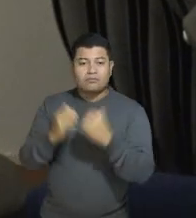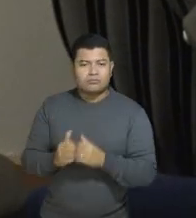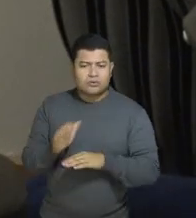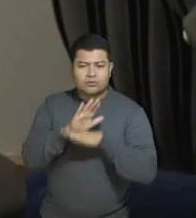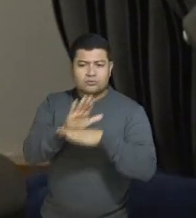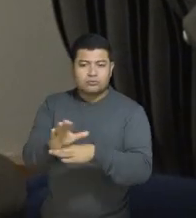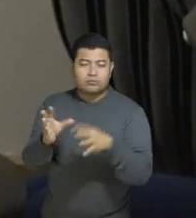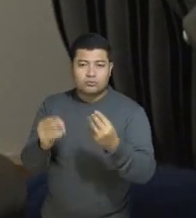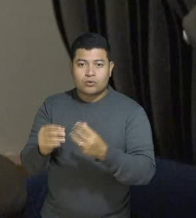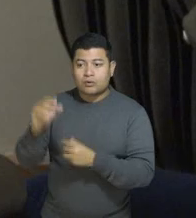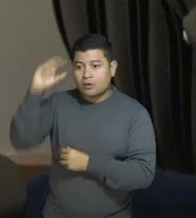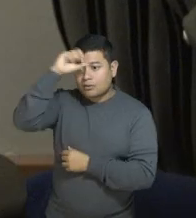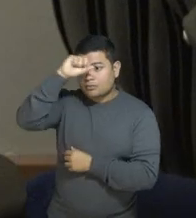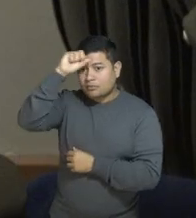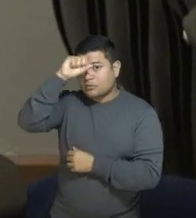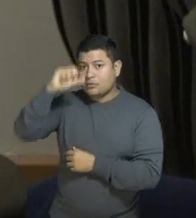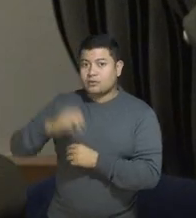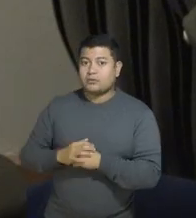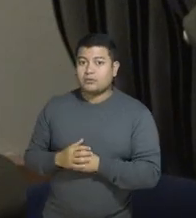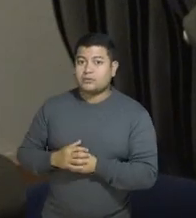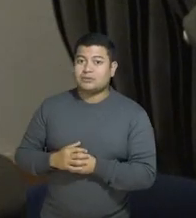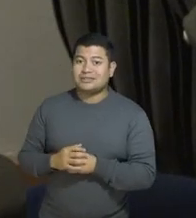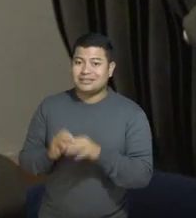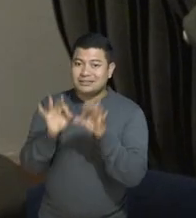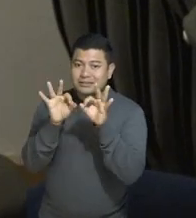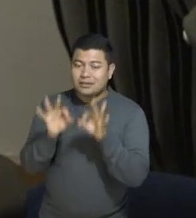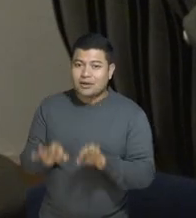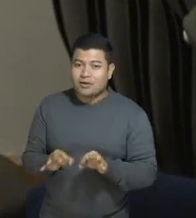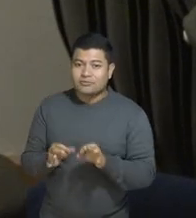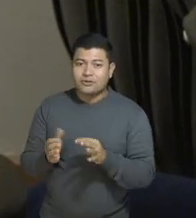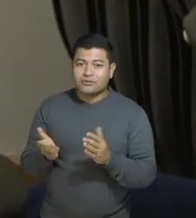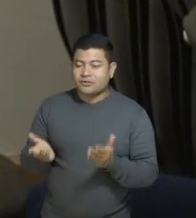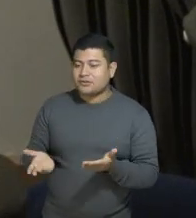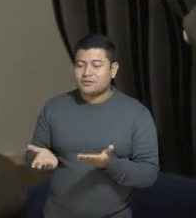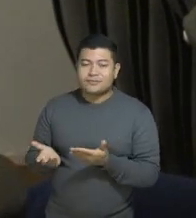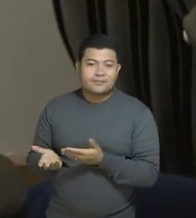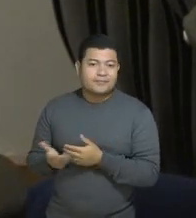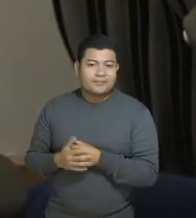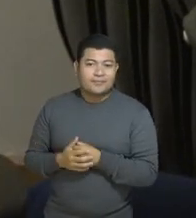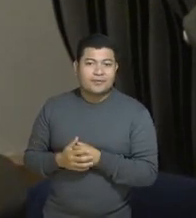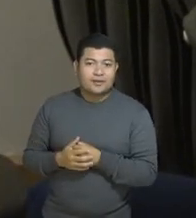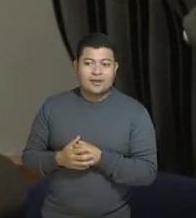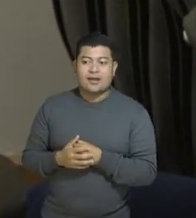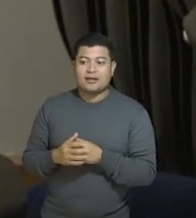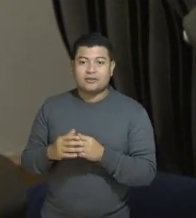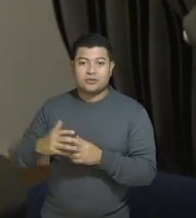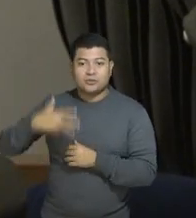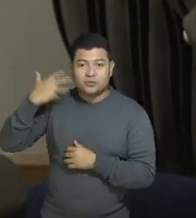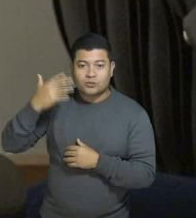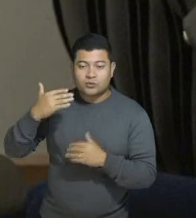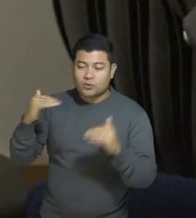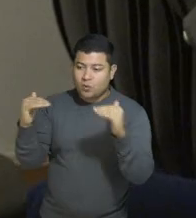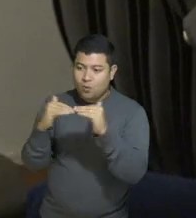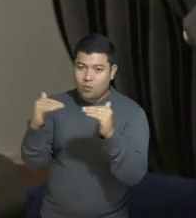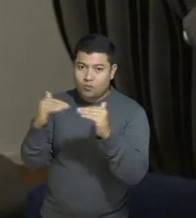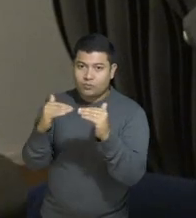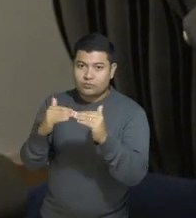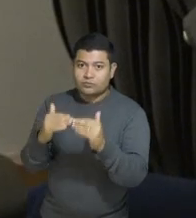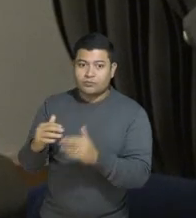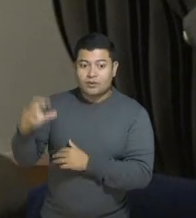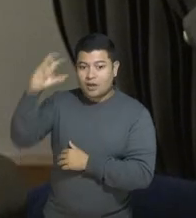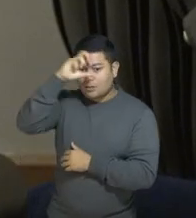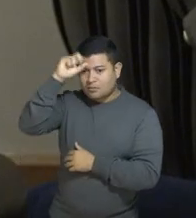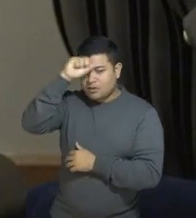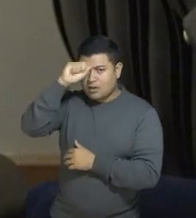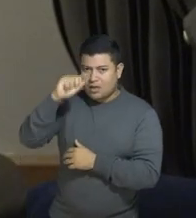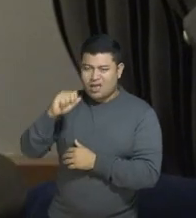contribuiu para o conhecimento de todos. Tenho certeza, né, as falas aqui corroboram com isso. E conhecimento nunca é demais, né?